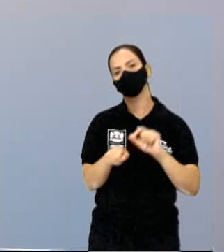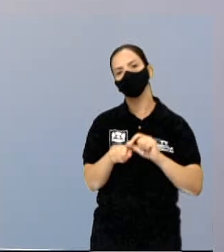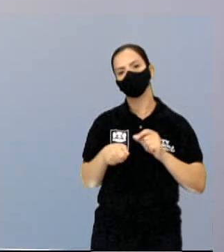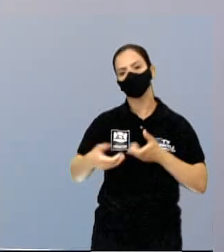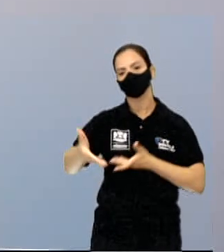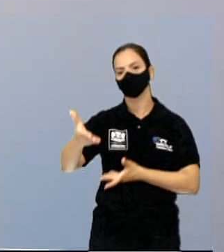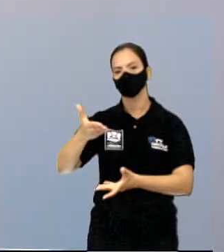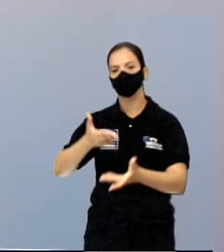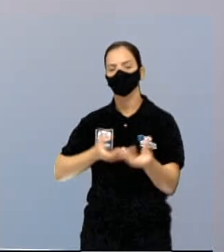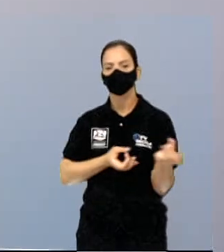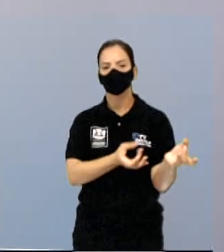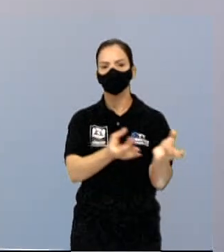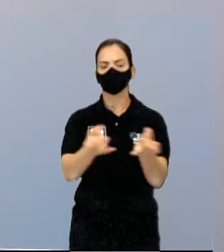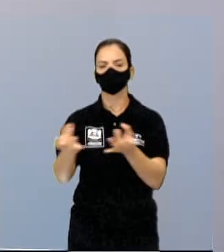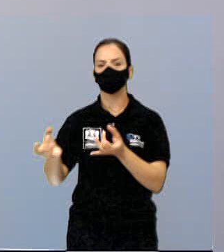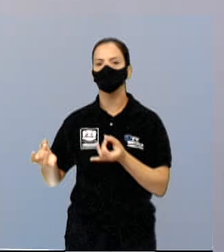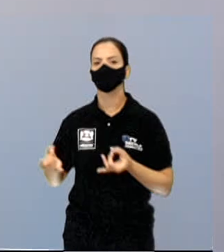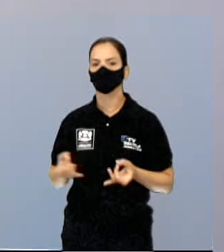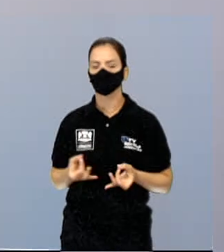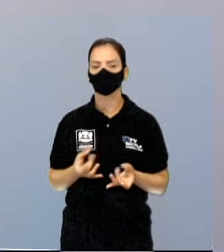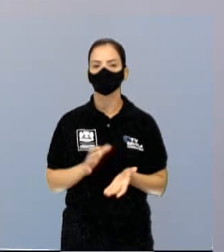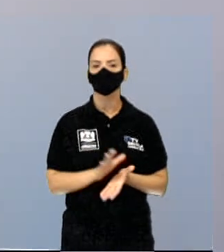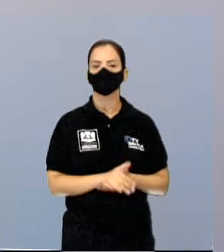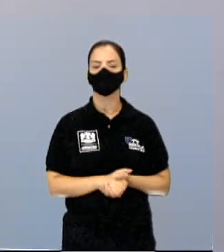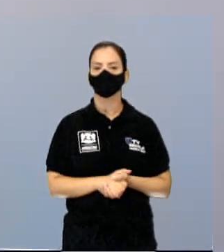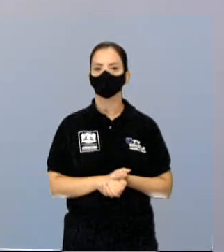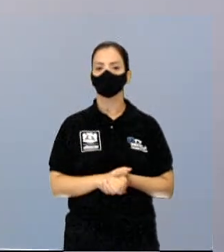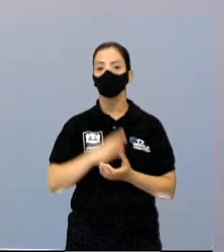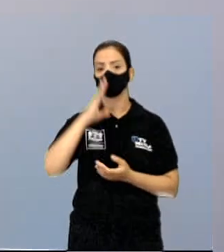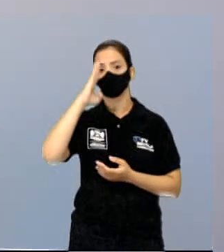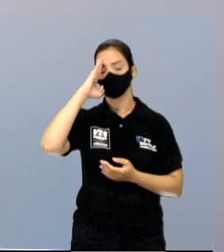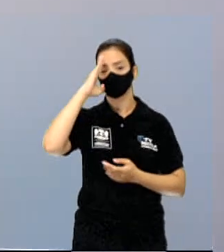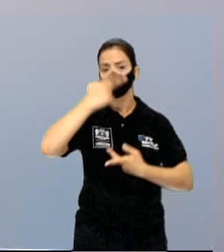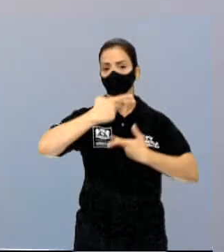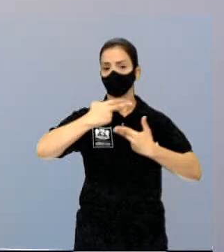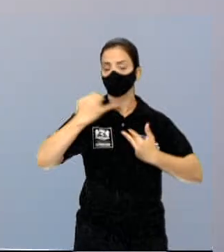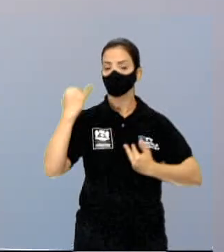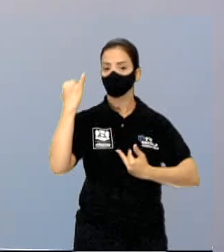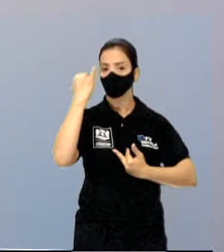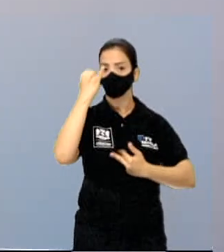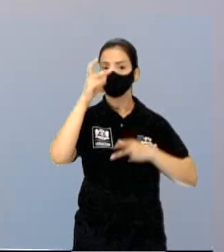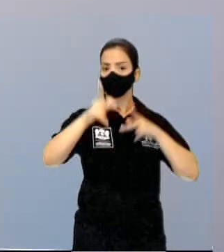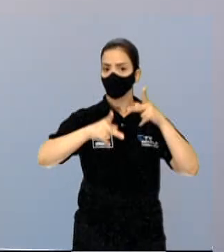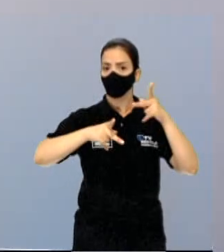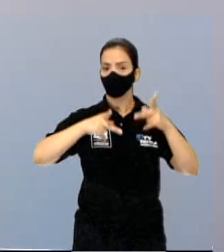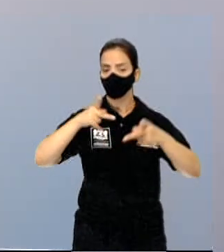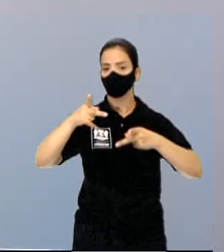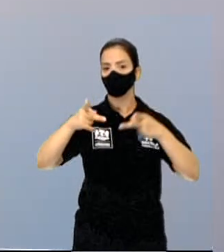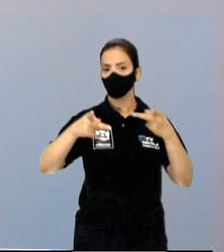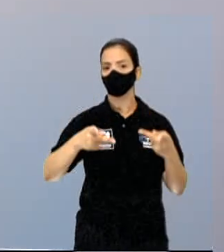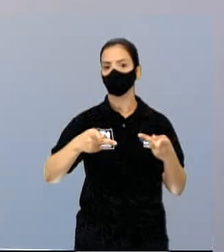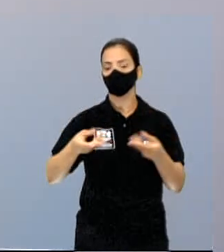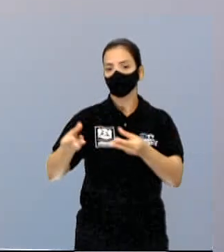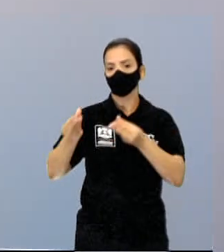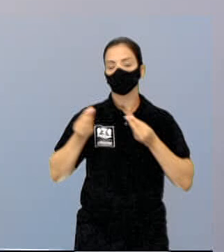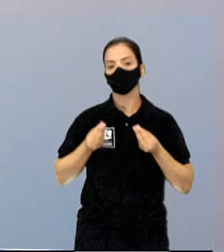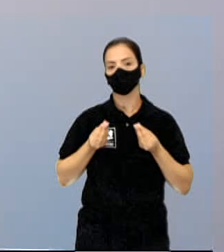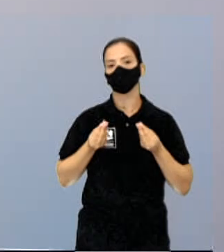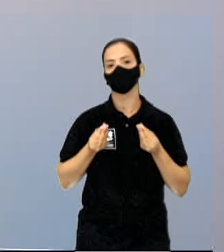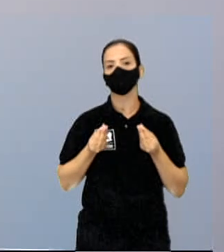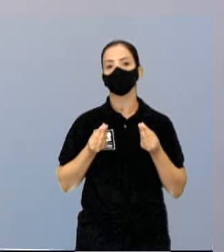trocas comerciais. E, acima de tudo, uma das principais assim, legados desse povo para a gente foi o princípio de